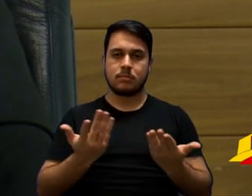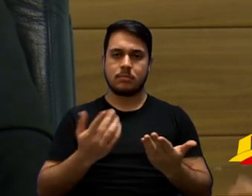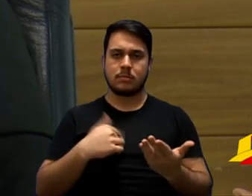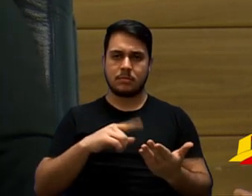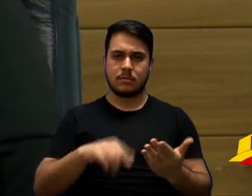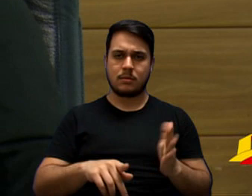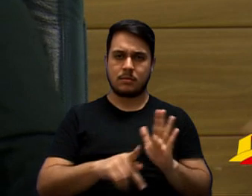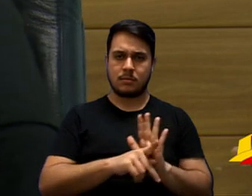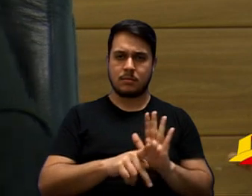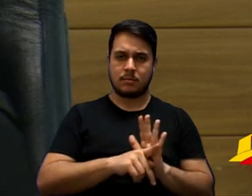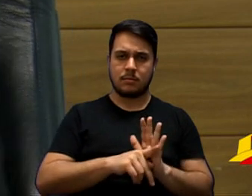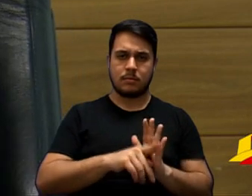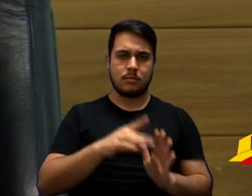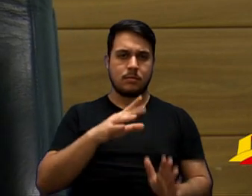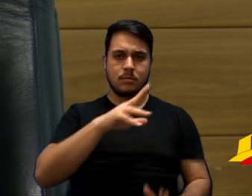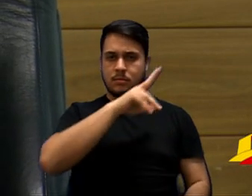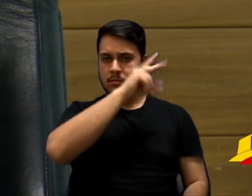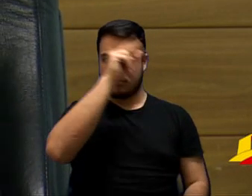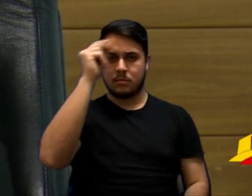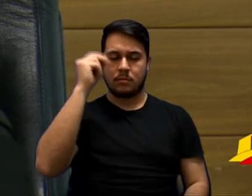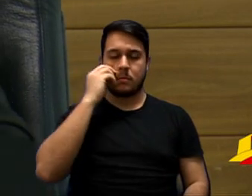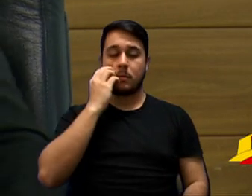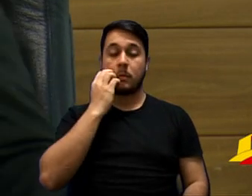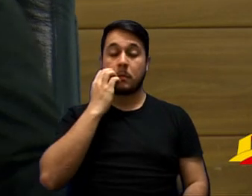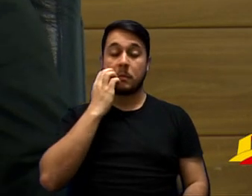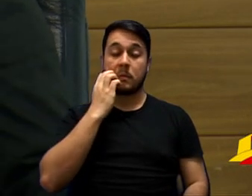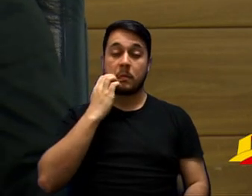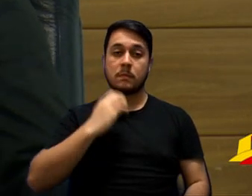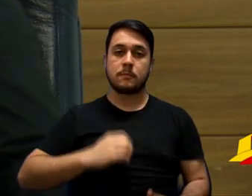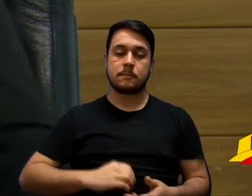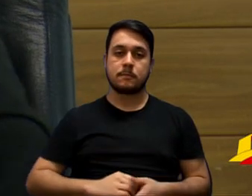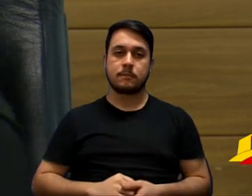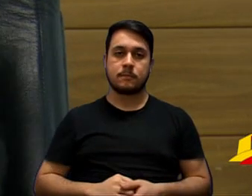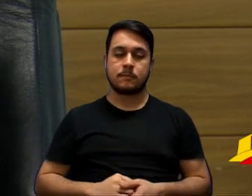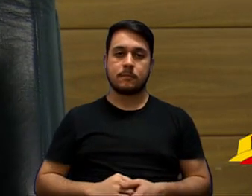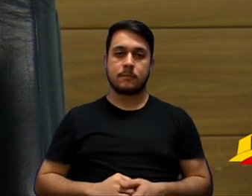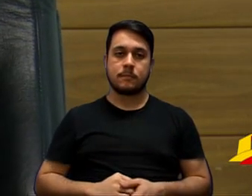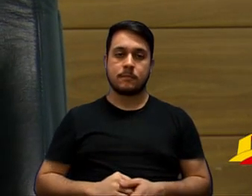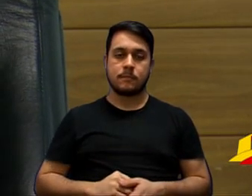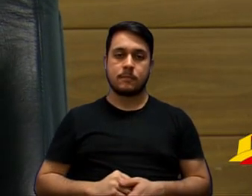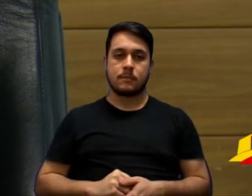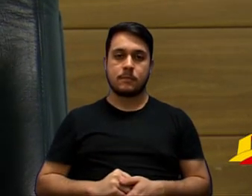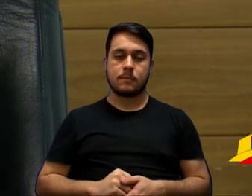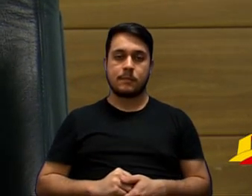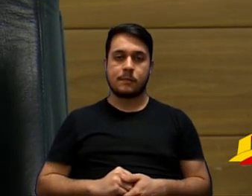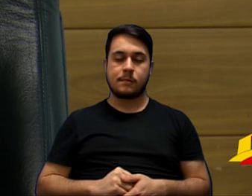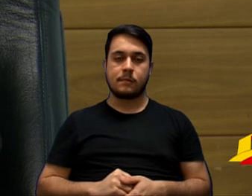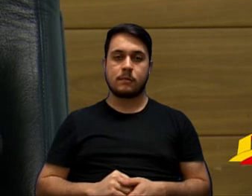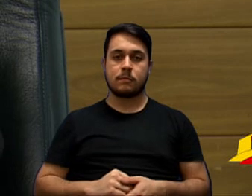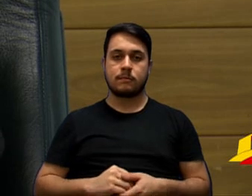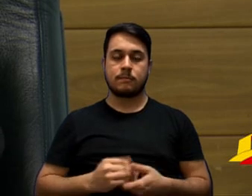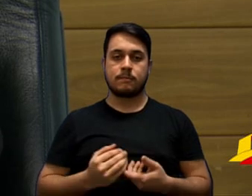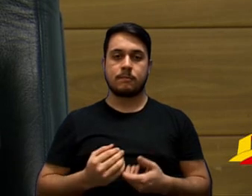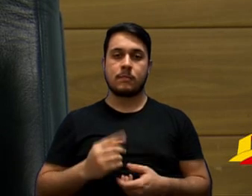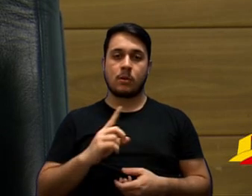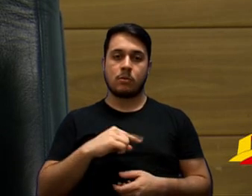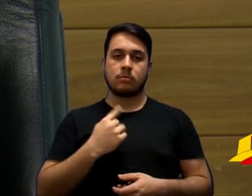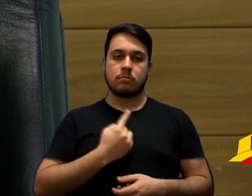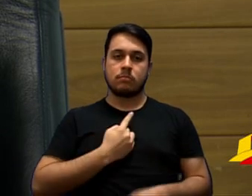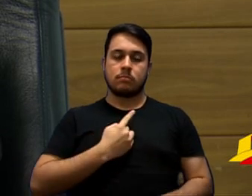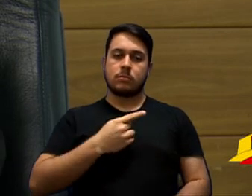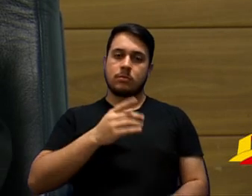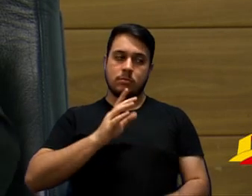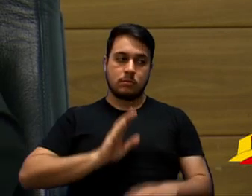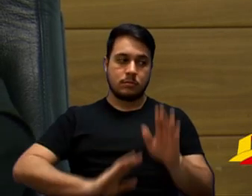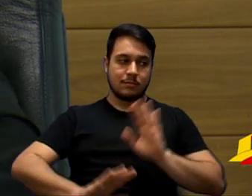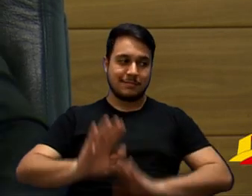município e do estado talvez quanto à questão que o onu coloca da máfia é a gente tem na verdade muita cautela para